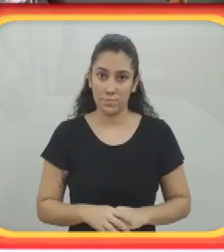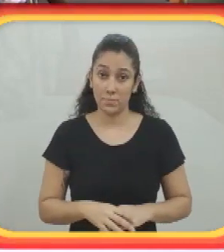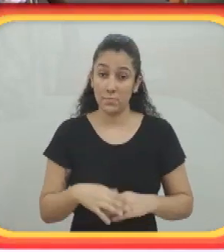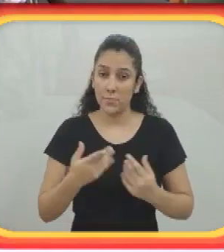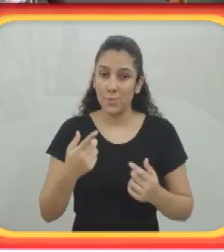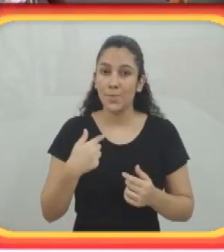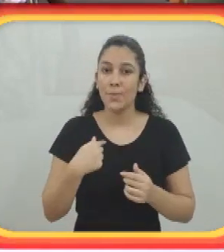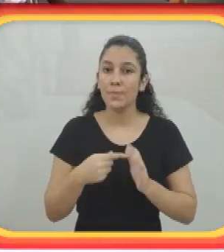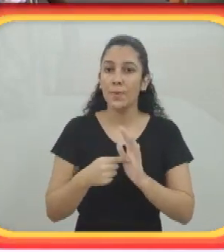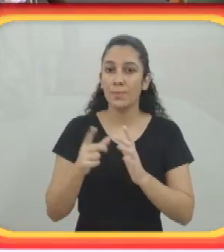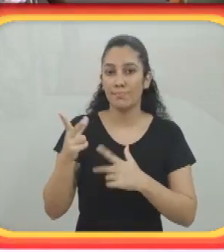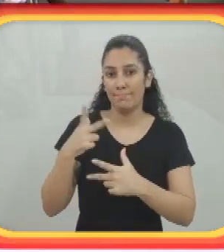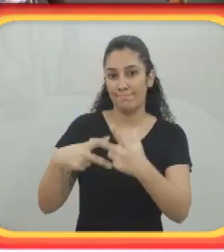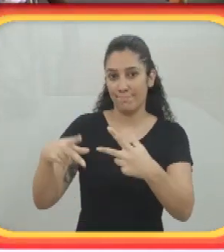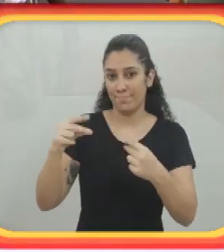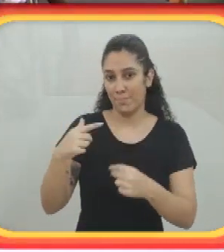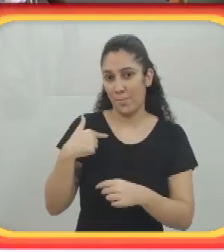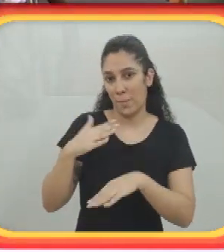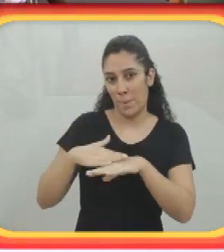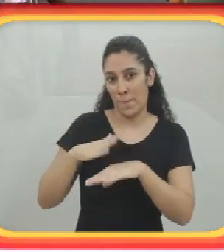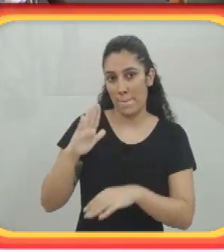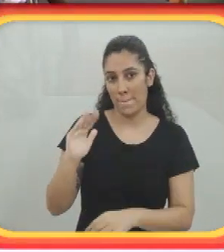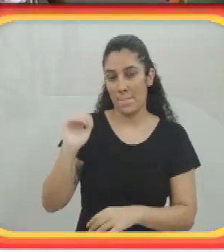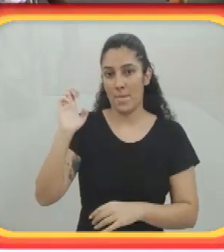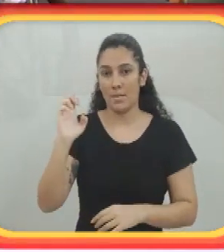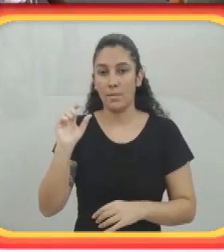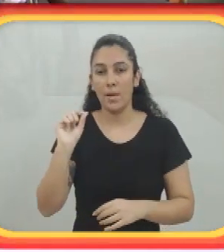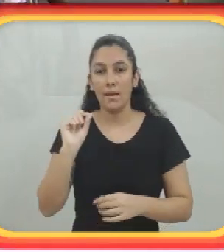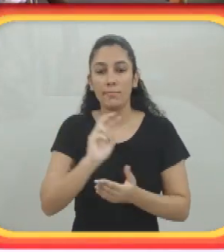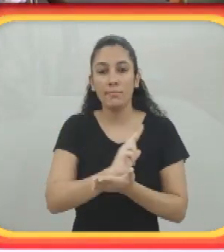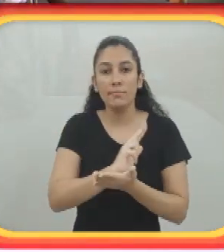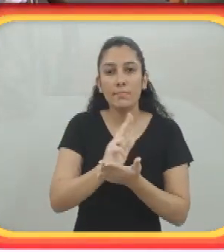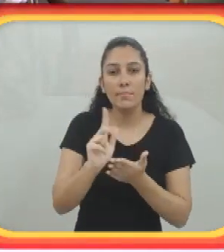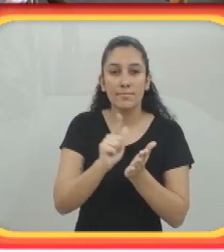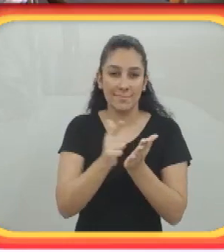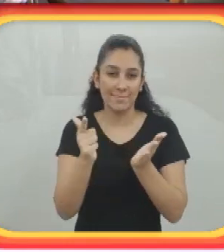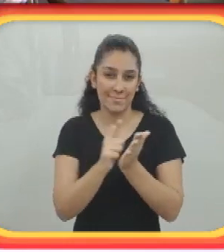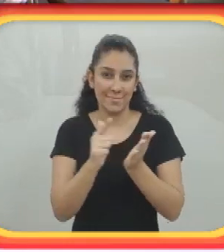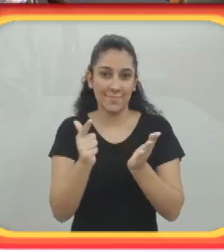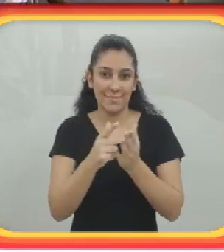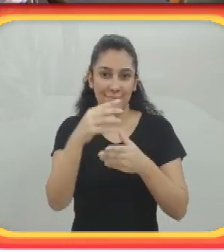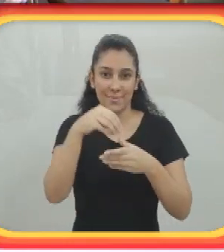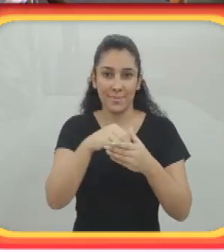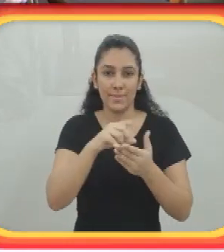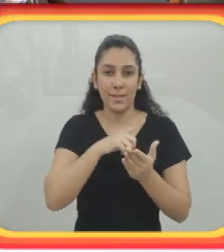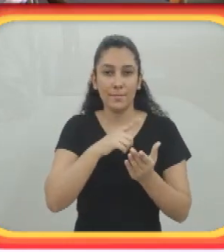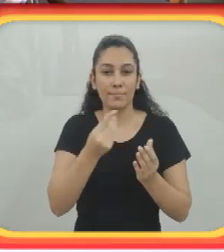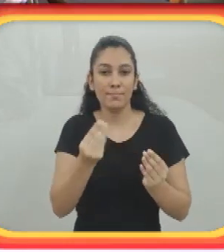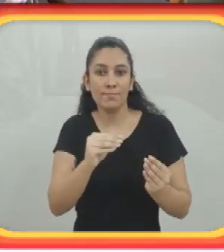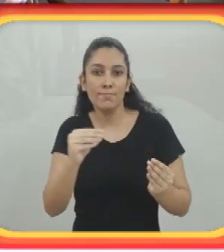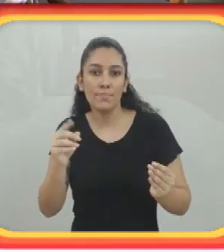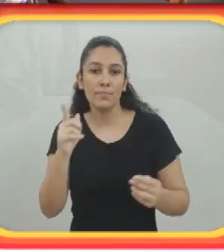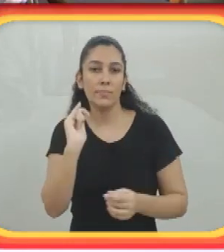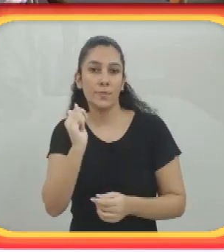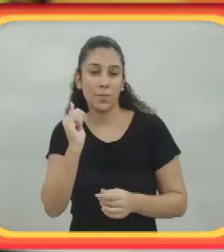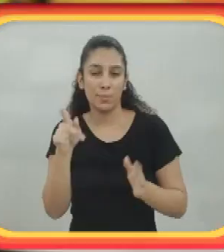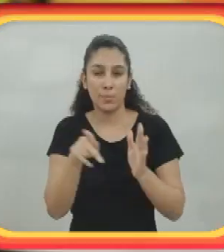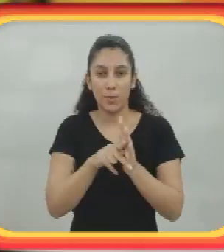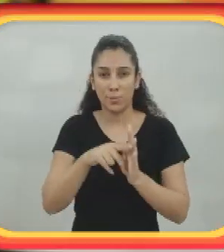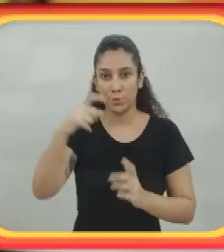Eu tinha sido presenteado pela minha mãe com uma coleção de